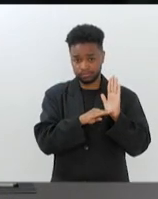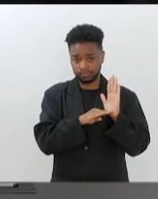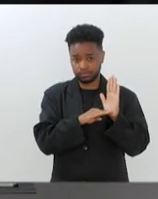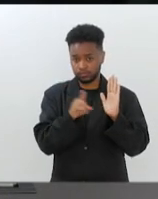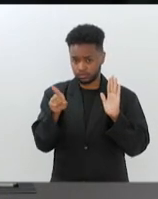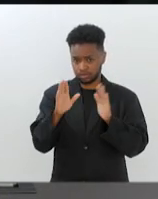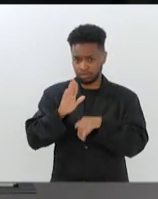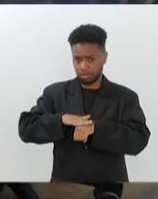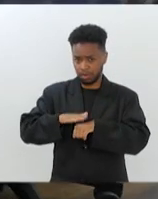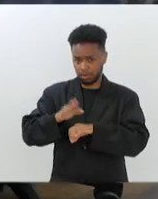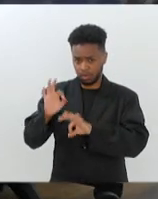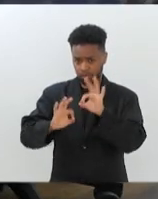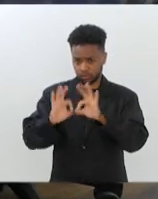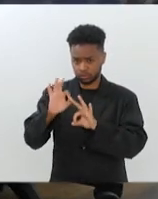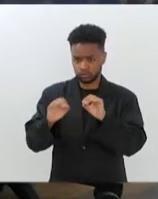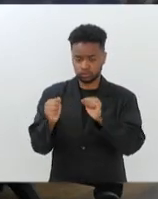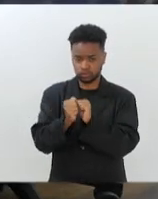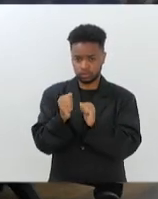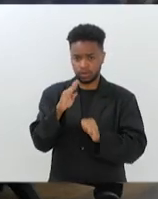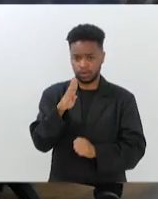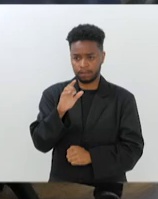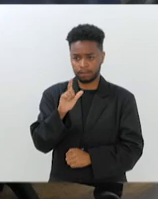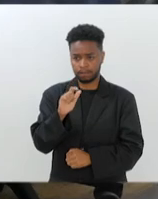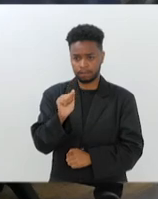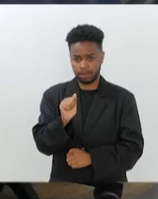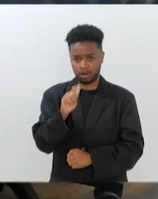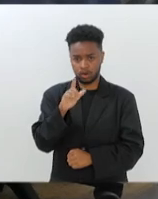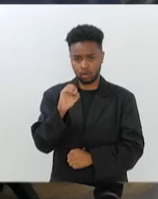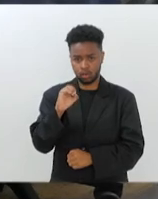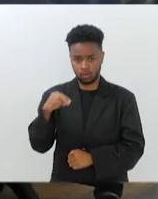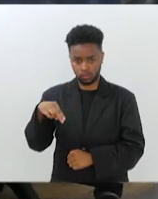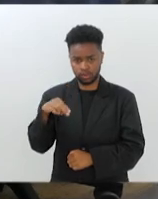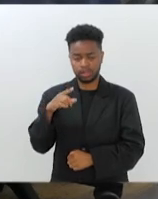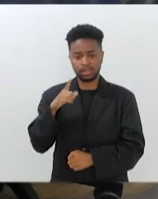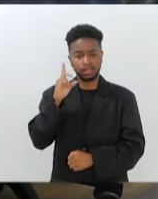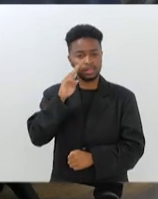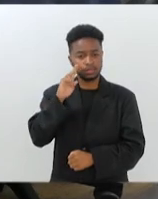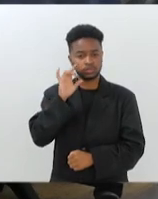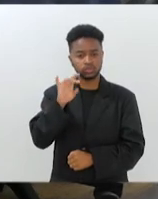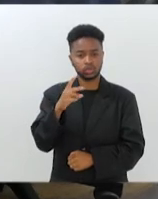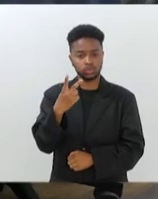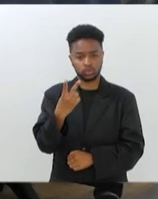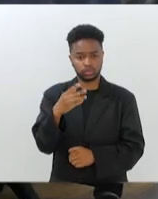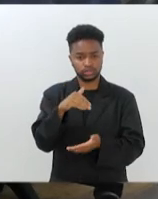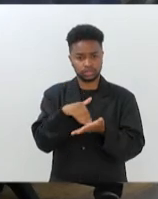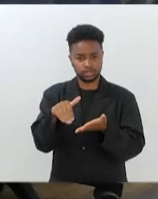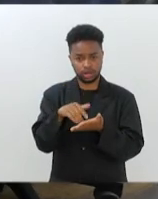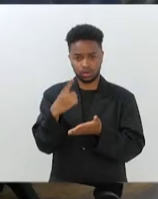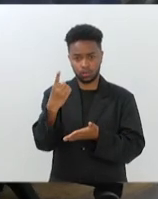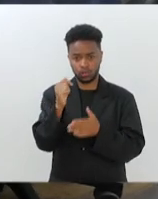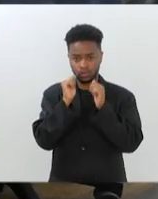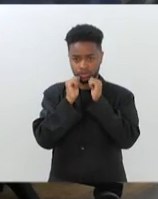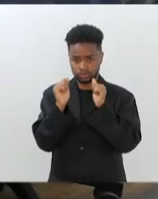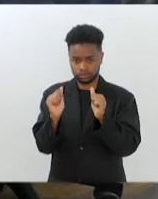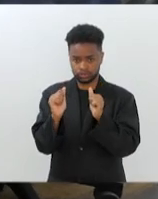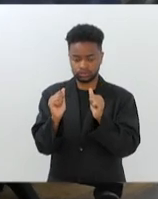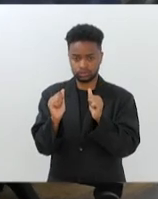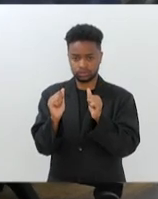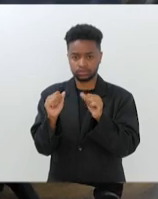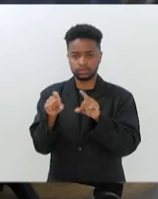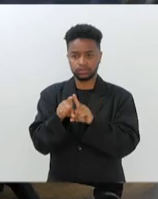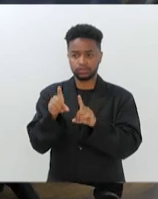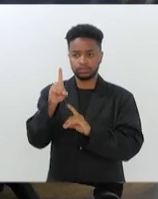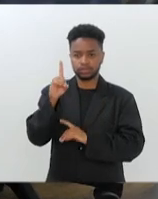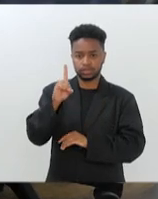senhora que formula junto com o Senor balum senhora lembrou de dois secretários um assessor e diretor